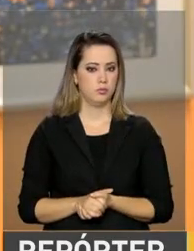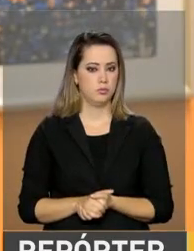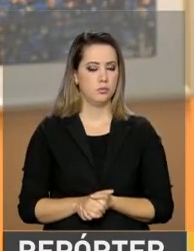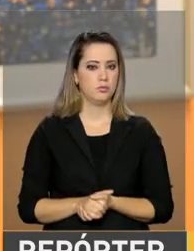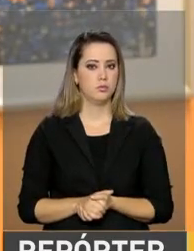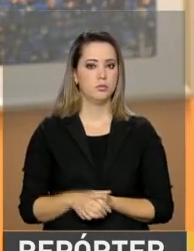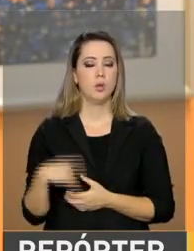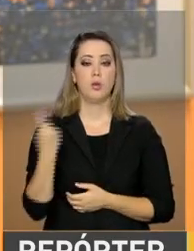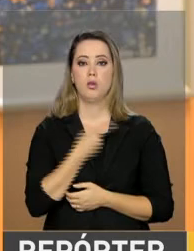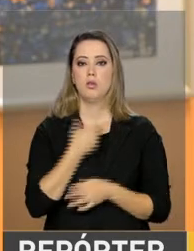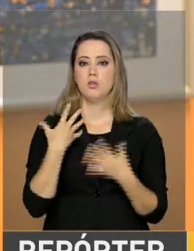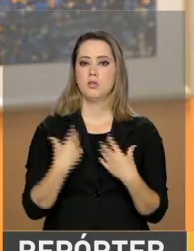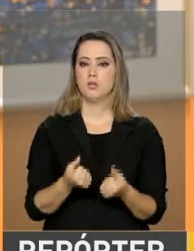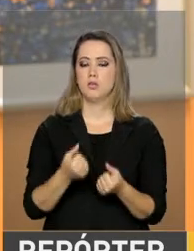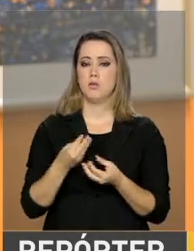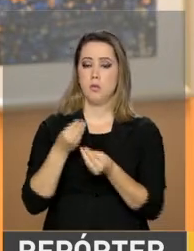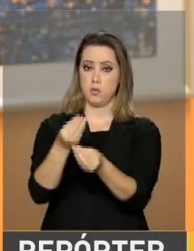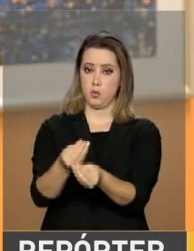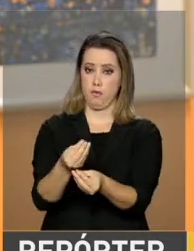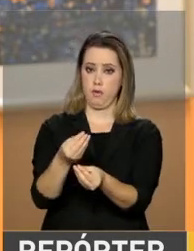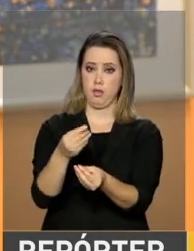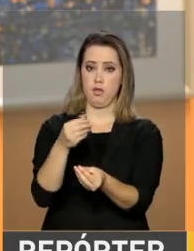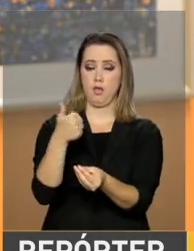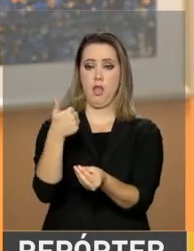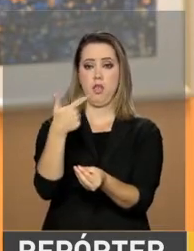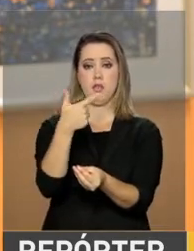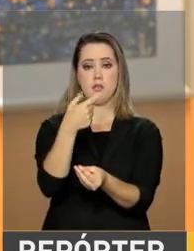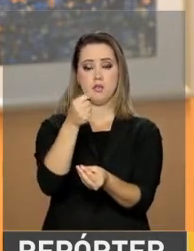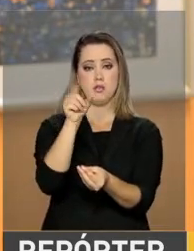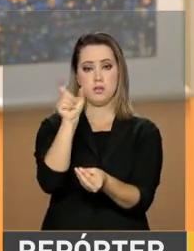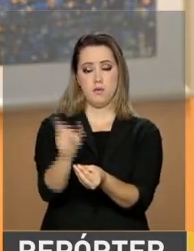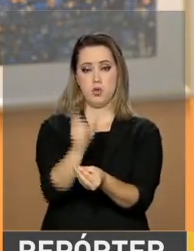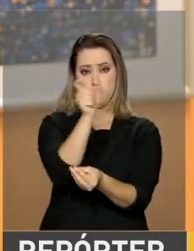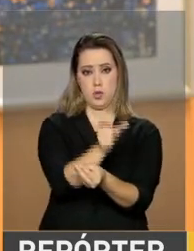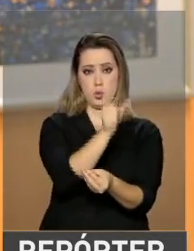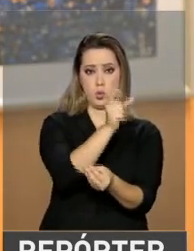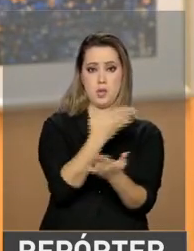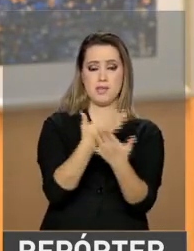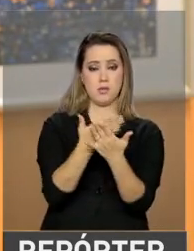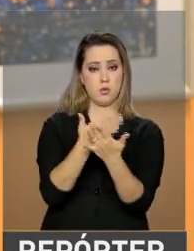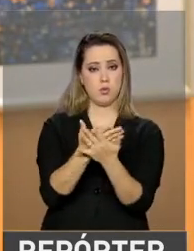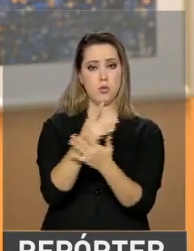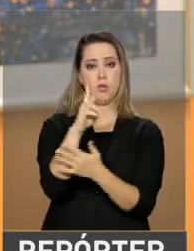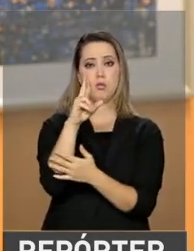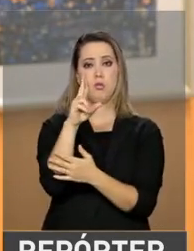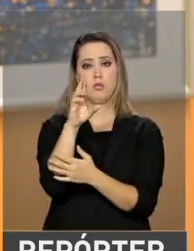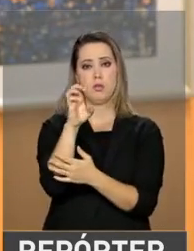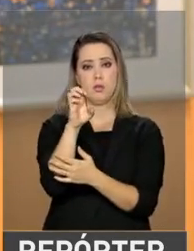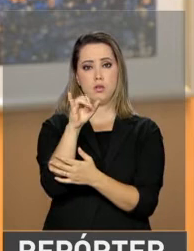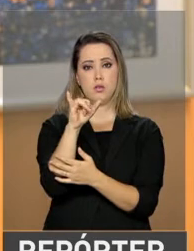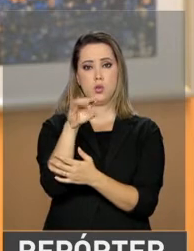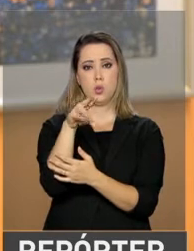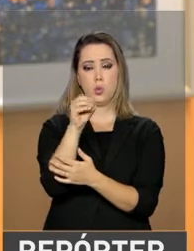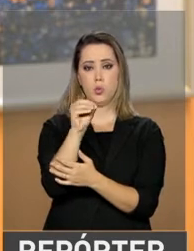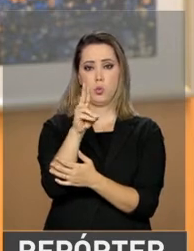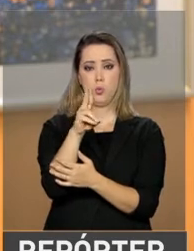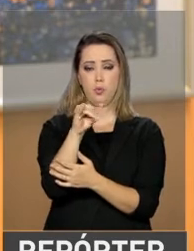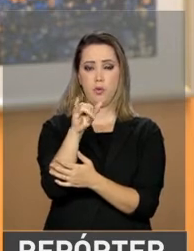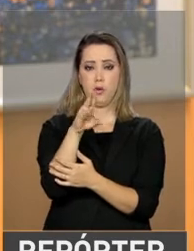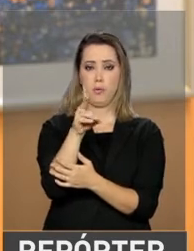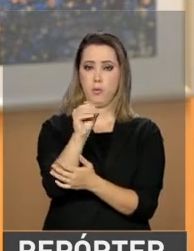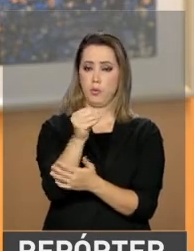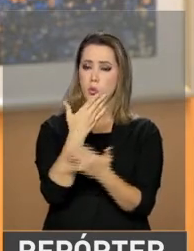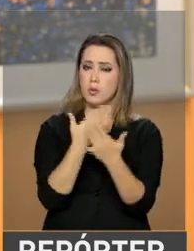oportunidade a 120 brasileiros têm direito ao reino unido estudar turismo e hospitalidade para que a